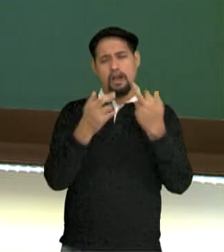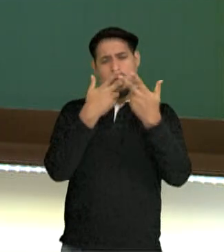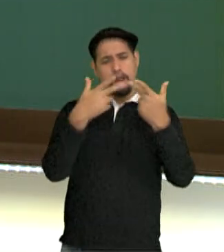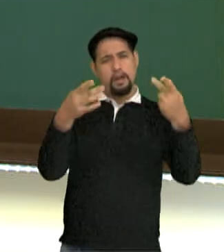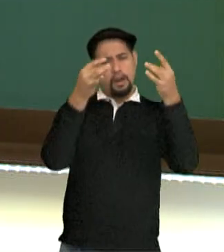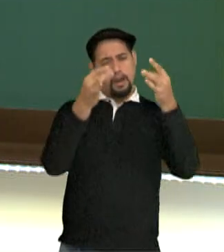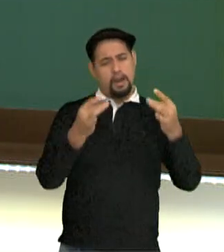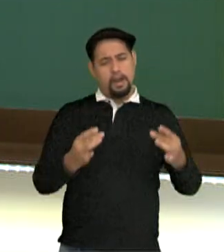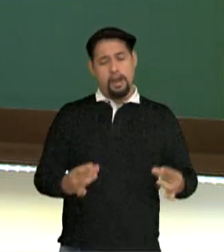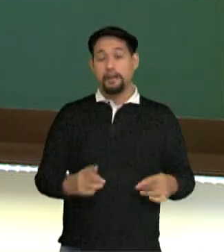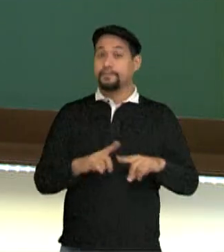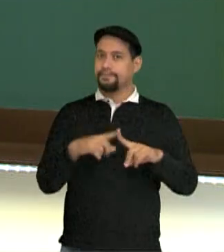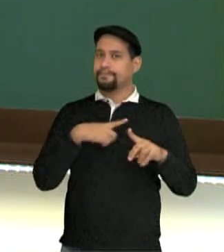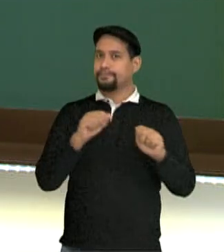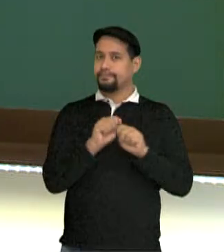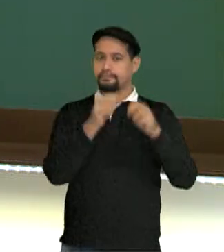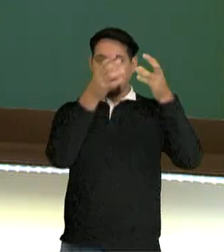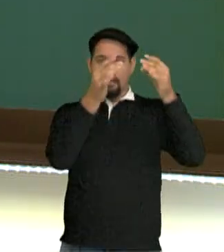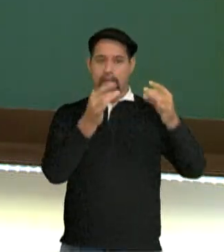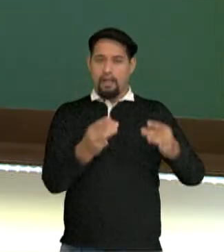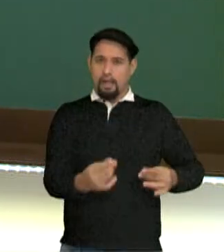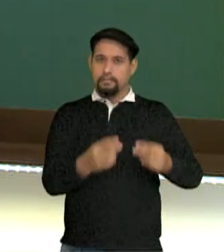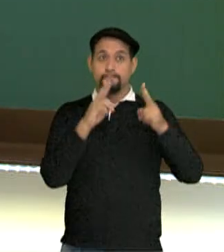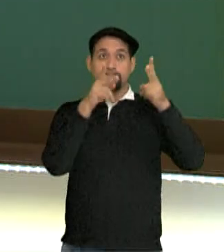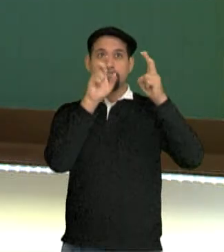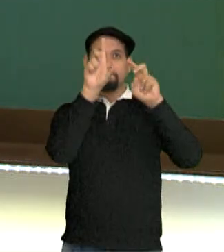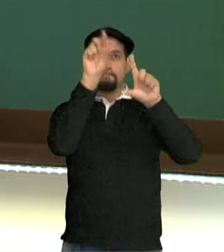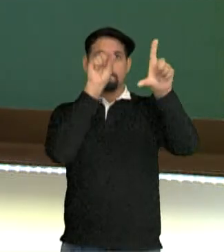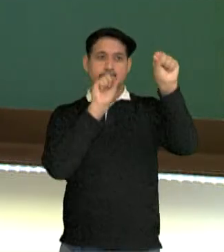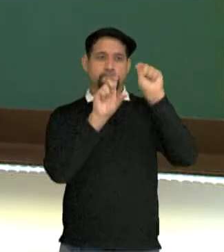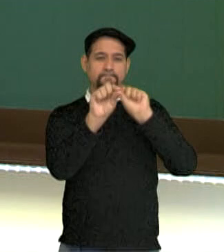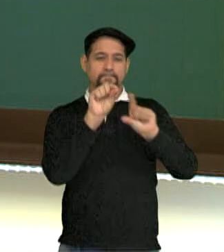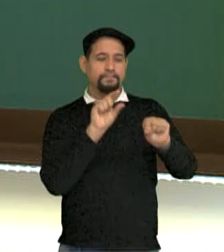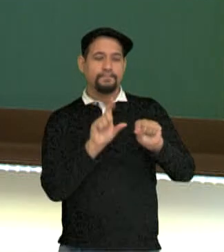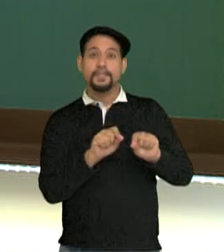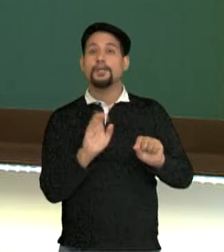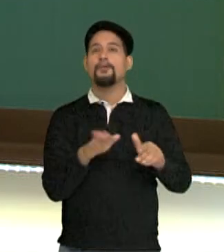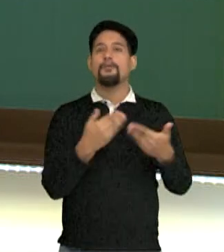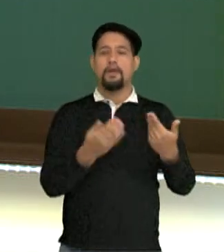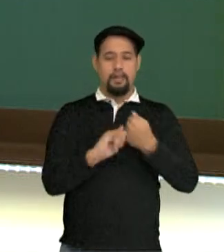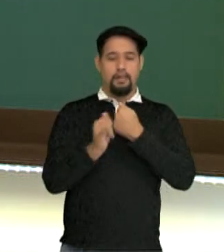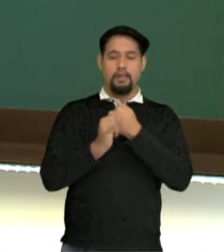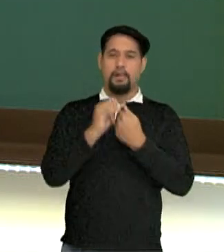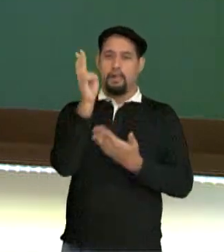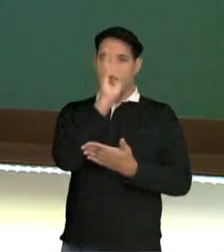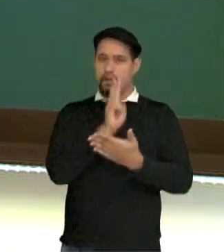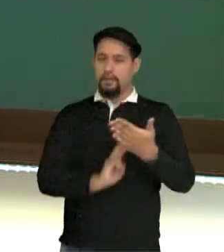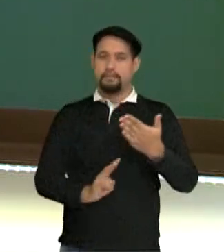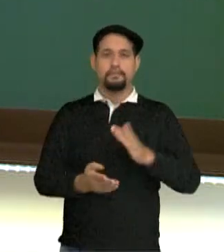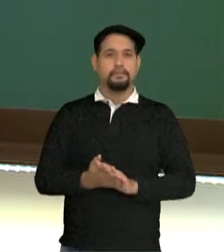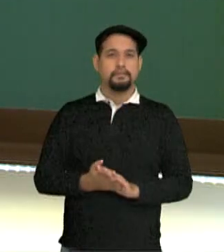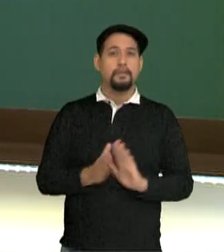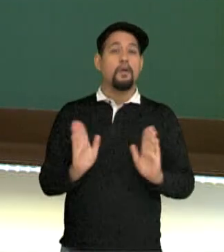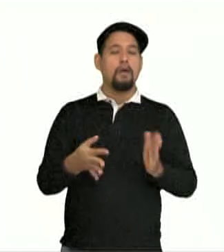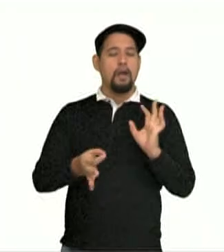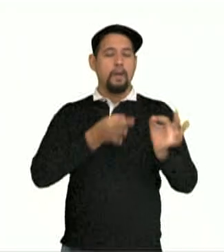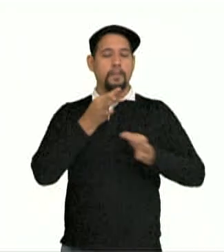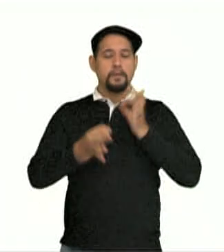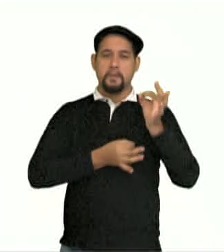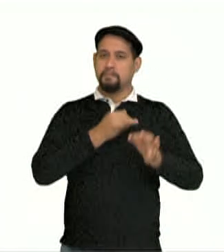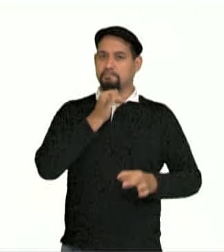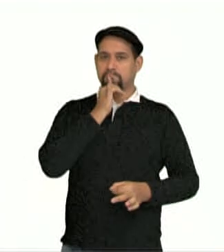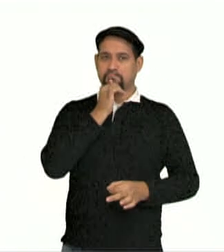Dentre elas, eu fiz uma listinha para que você possa escolher essa próxima crônica a ser lida. Que tal algumas sugestões